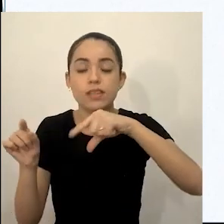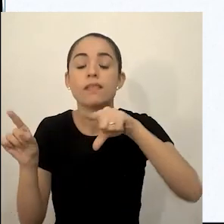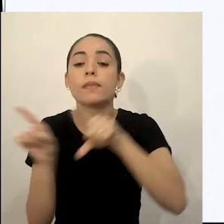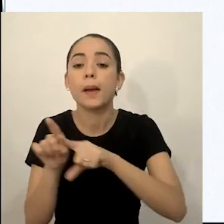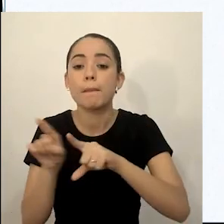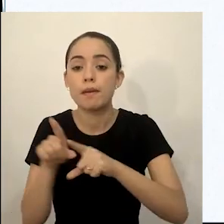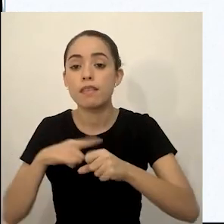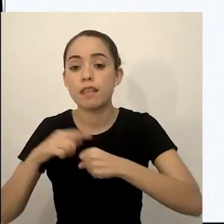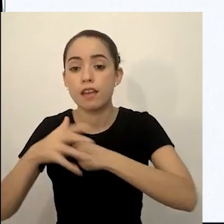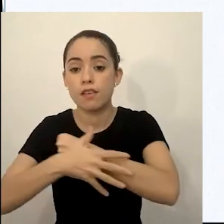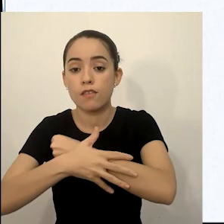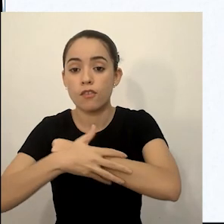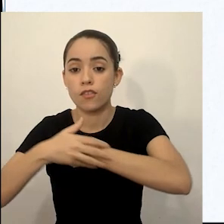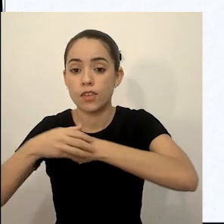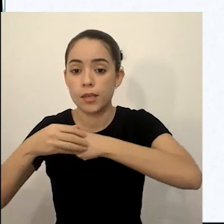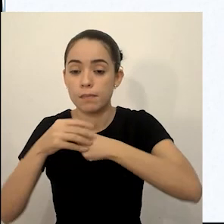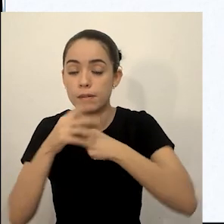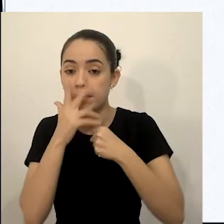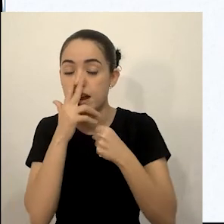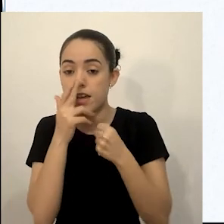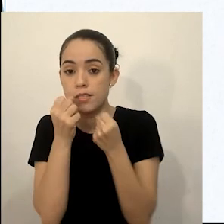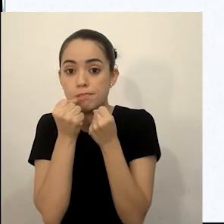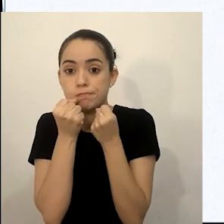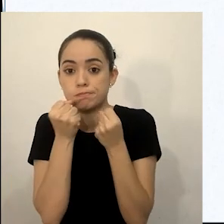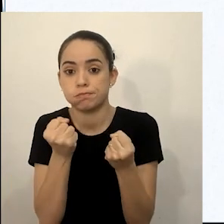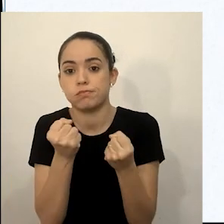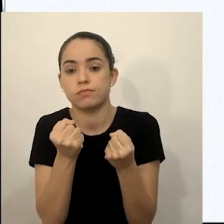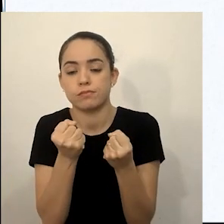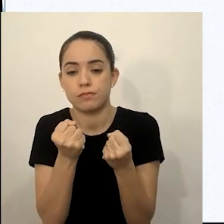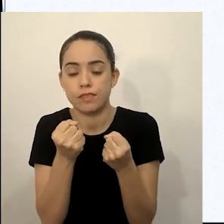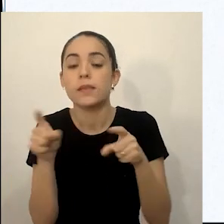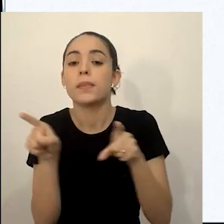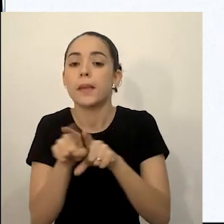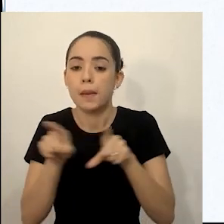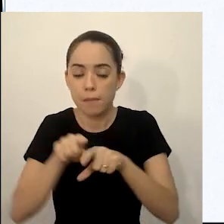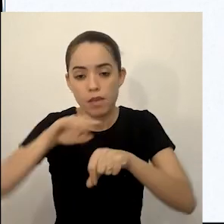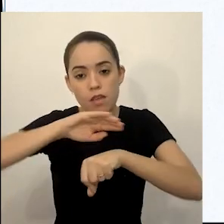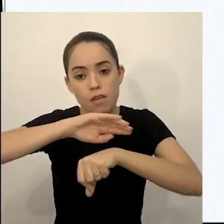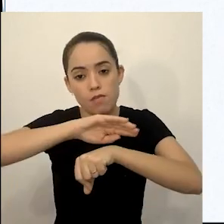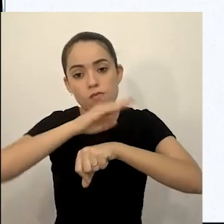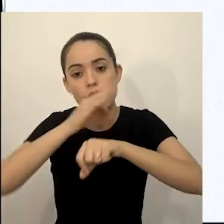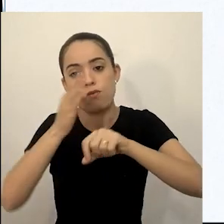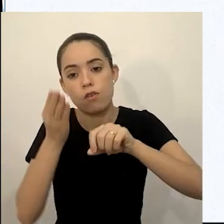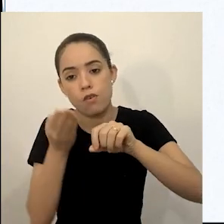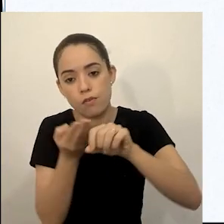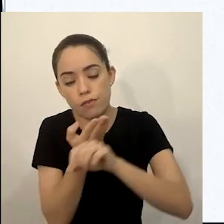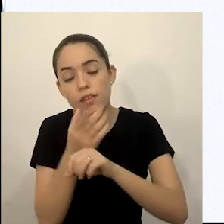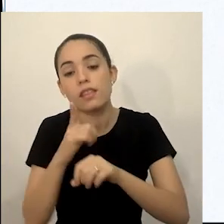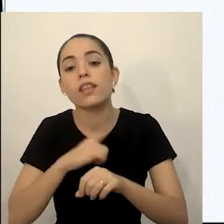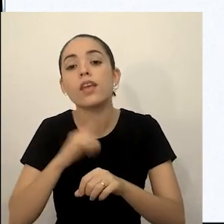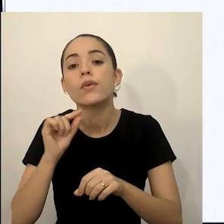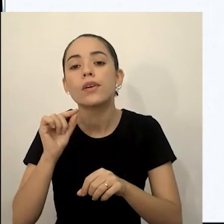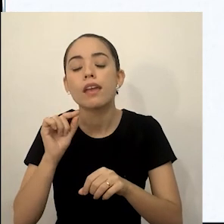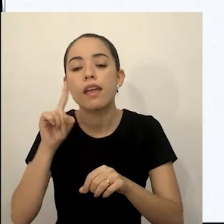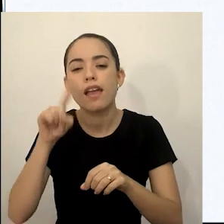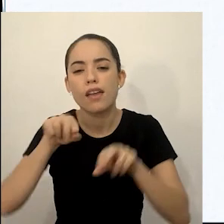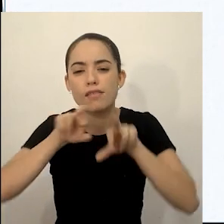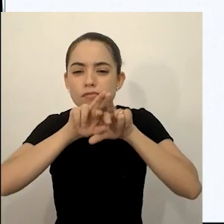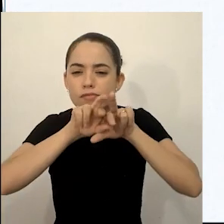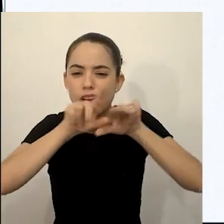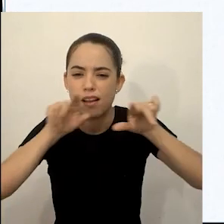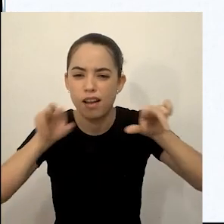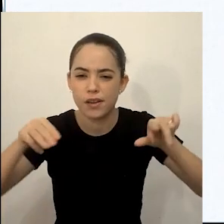circundado por 9 fibras densas, que são também circundadas por